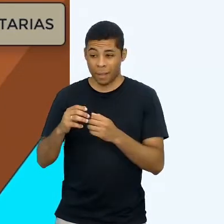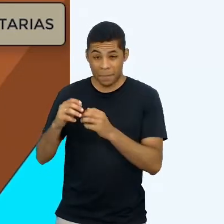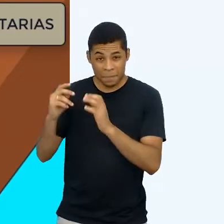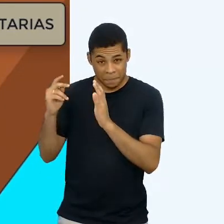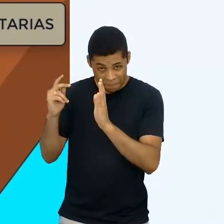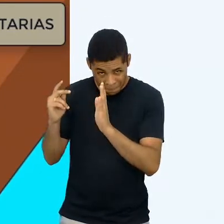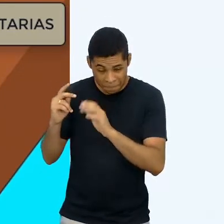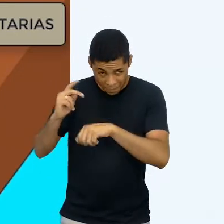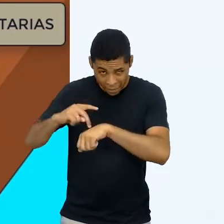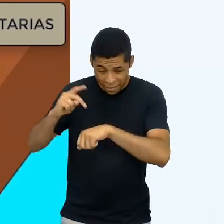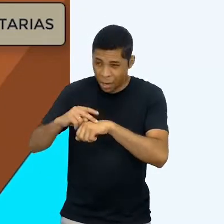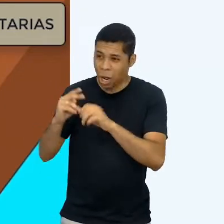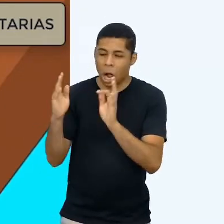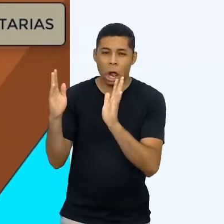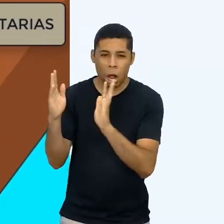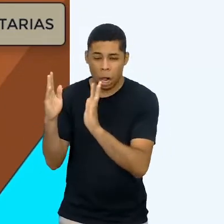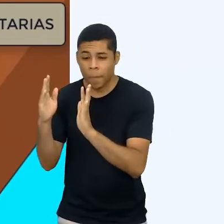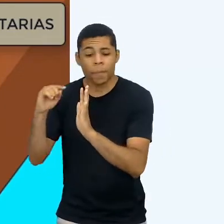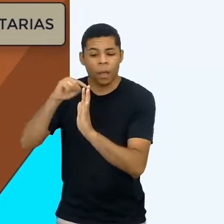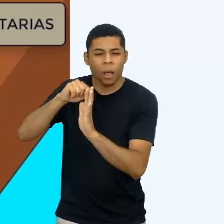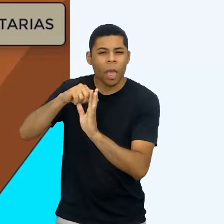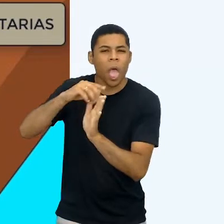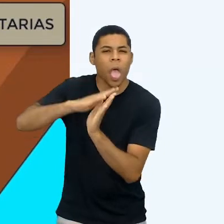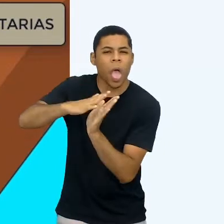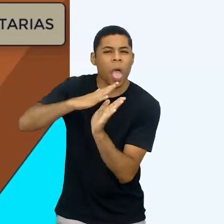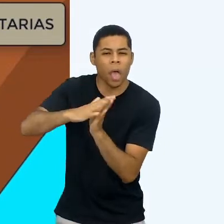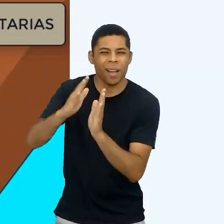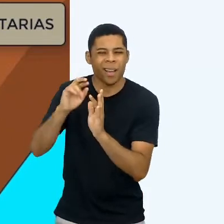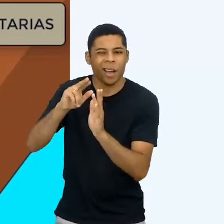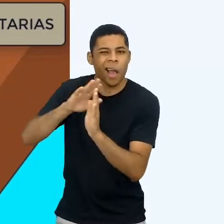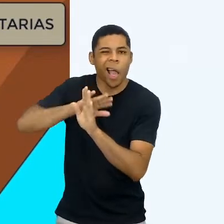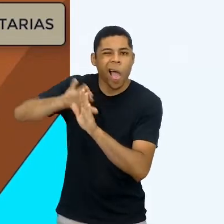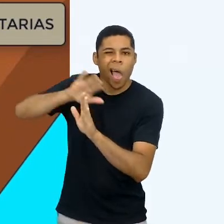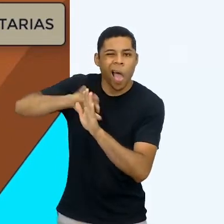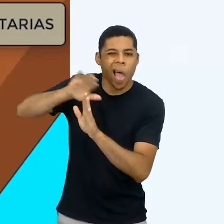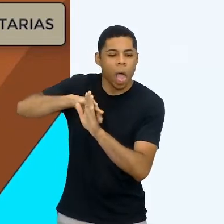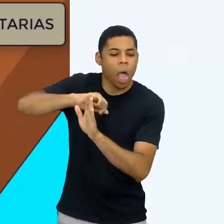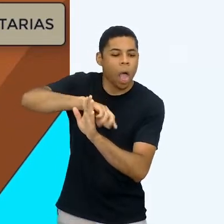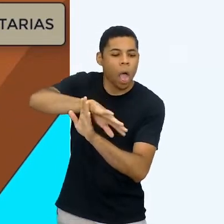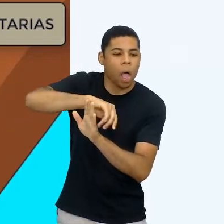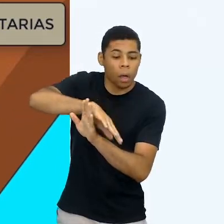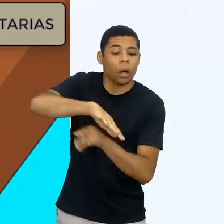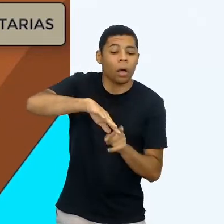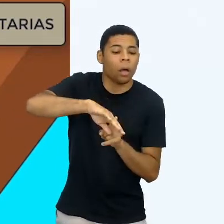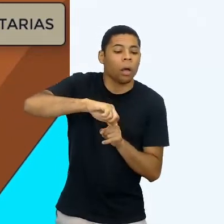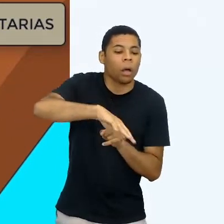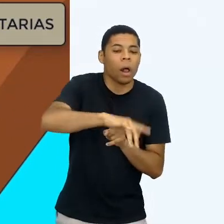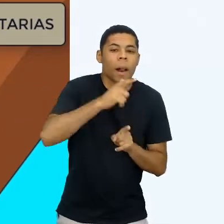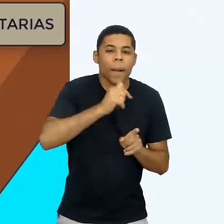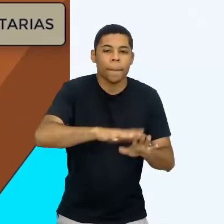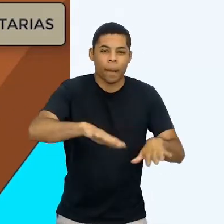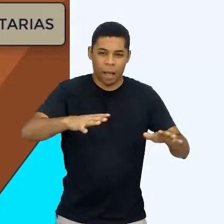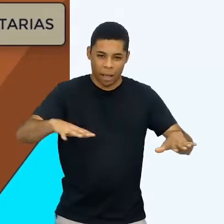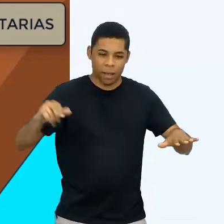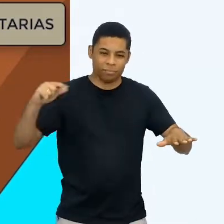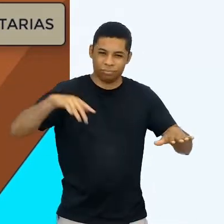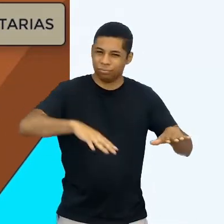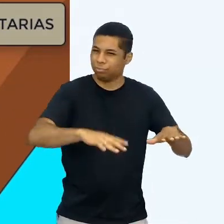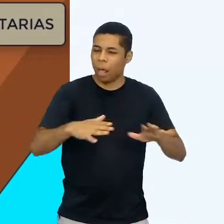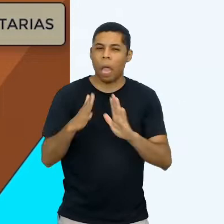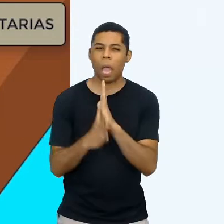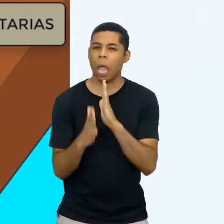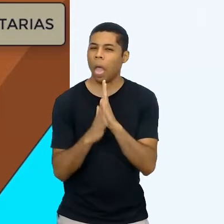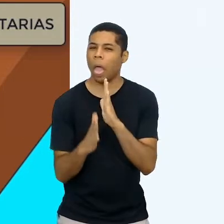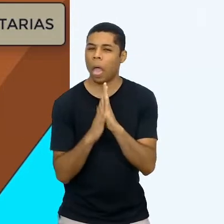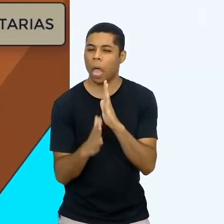aí o soterramento, a compactação das rochas, que já são rochas sedimentares. Tudo isso aí vocês vão